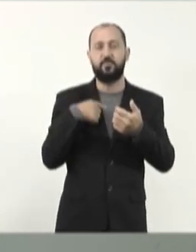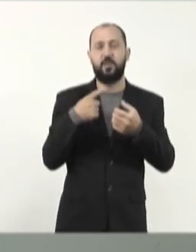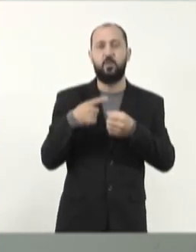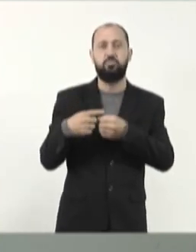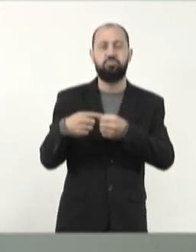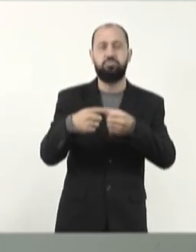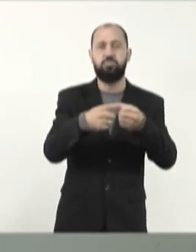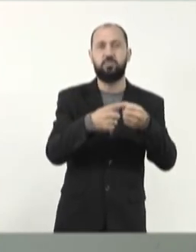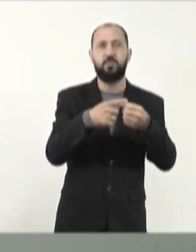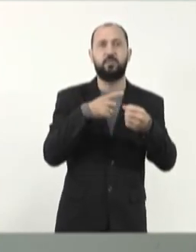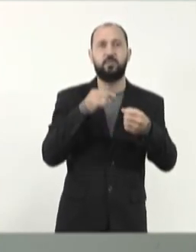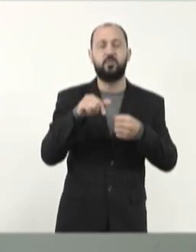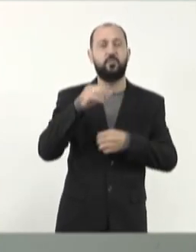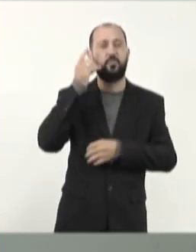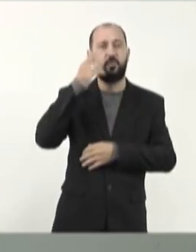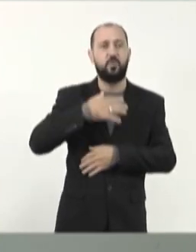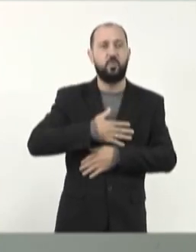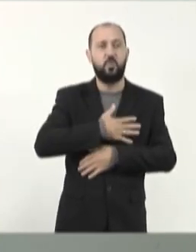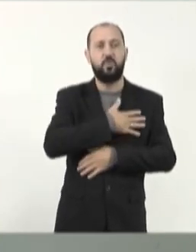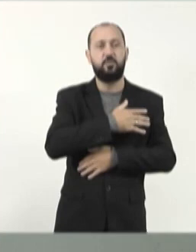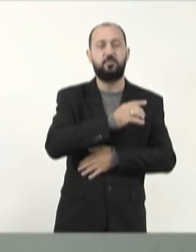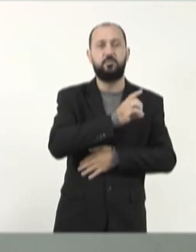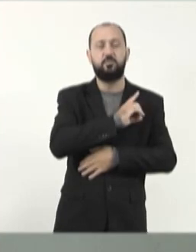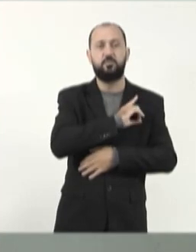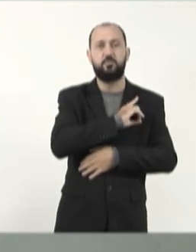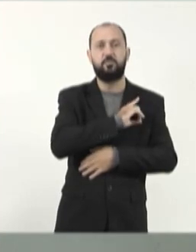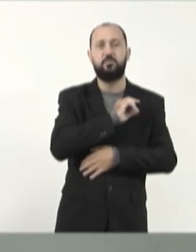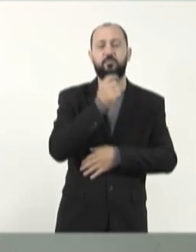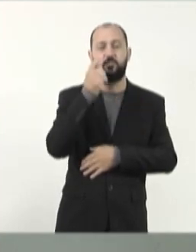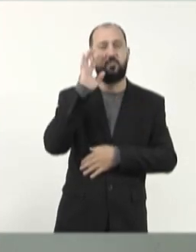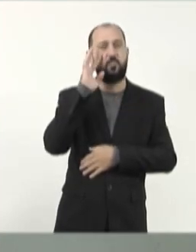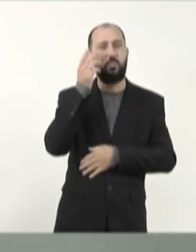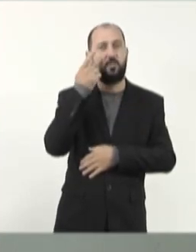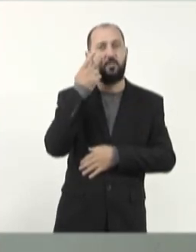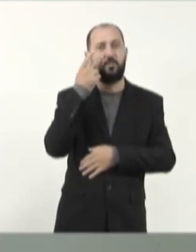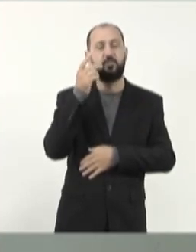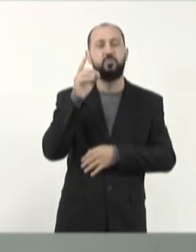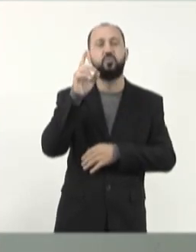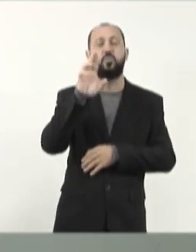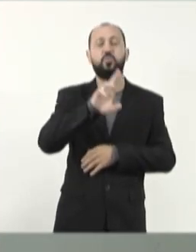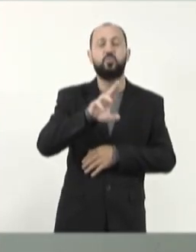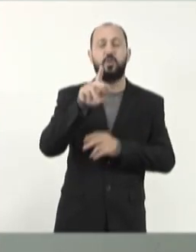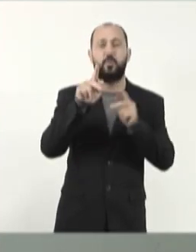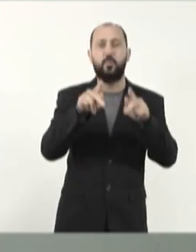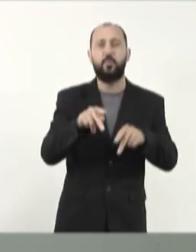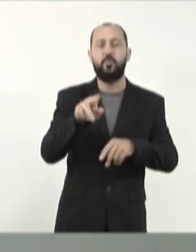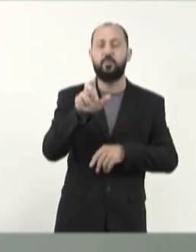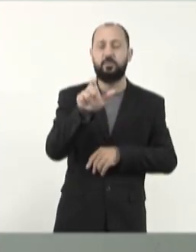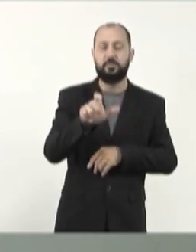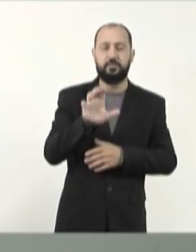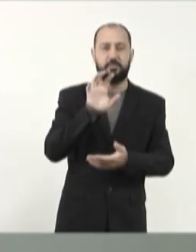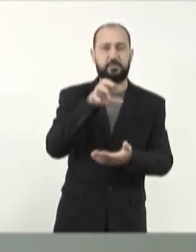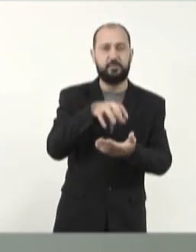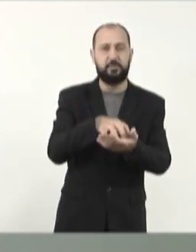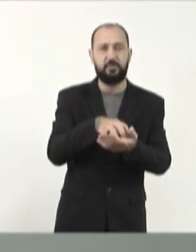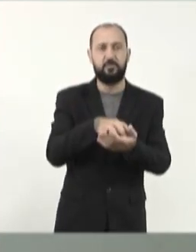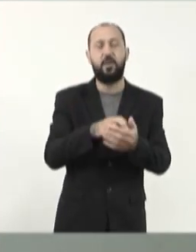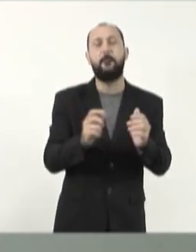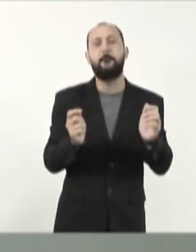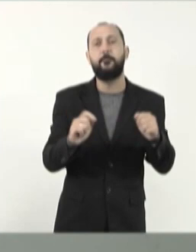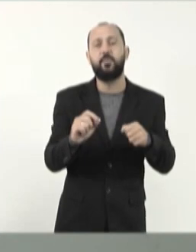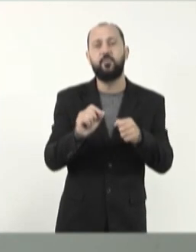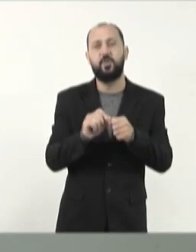interior do estado, vem então o deputado Coronel Davi, do PL, propondo o reconhecimento como utilidade pública desse centro, o que